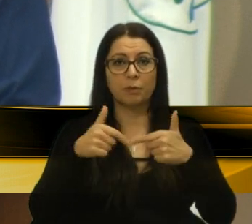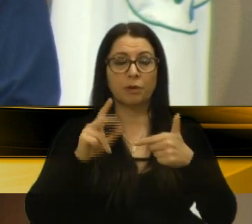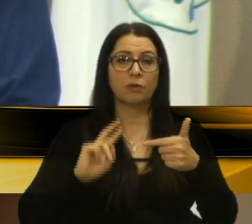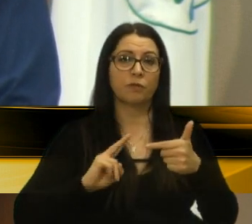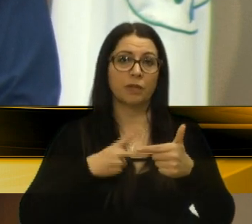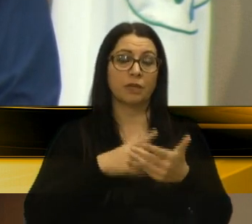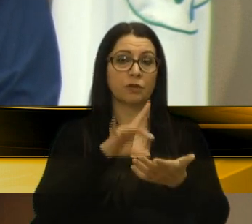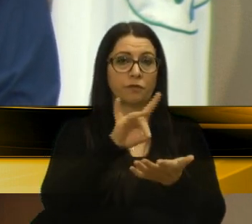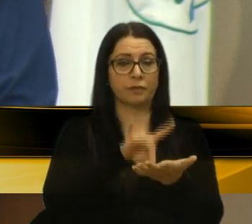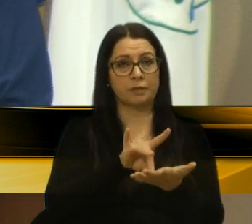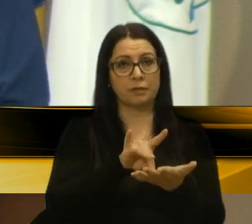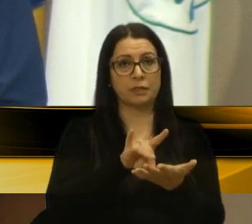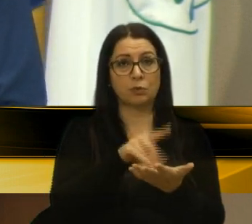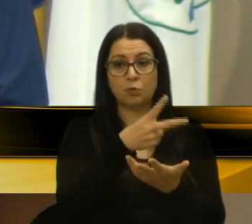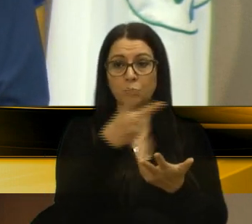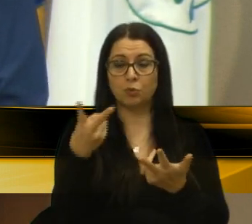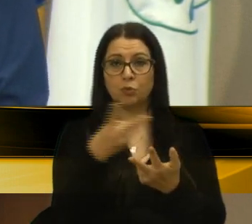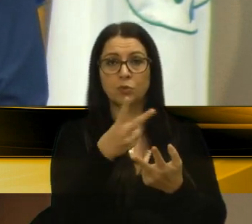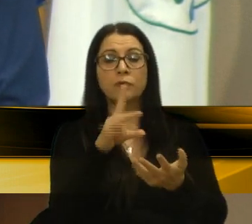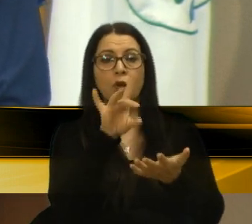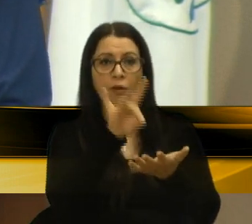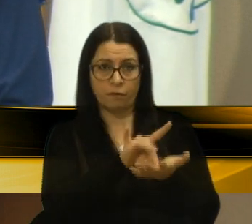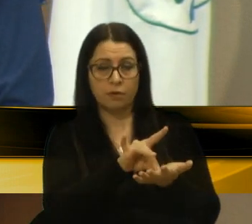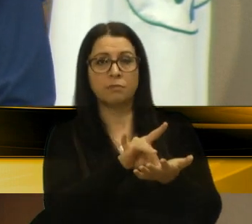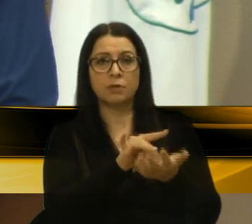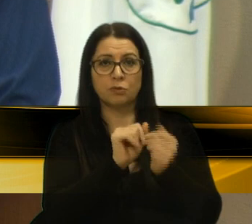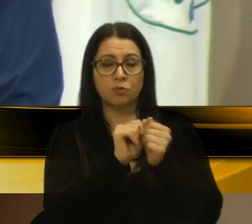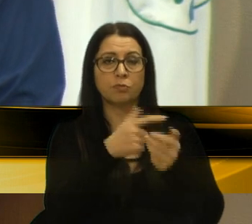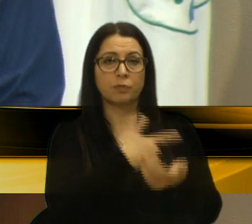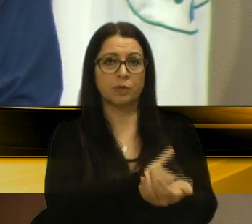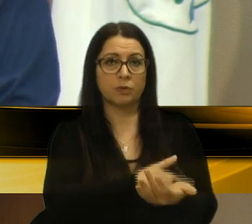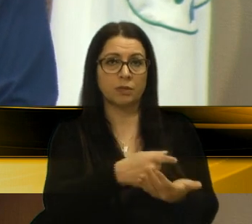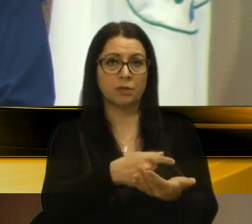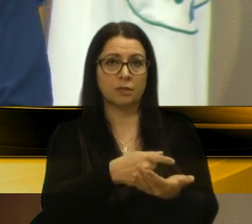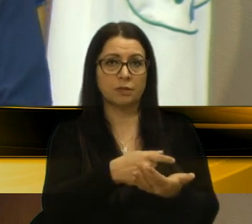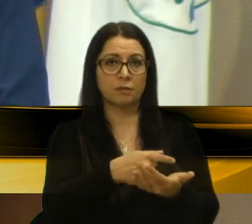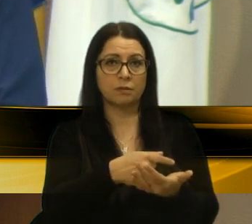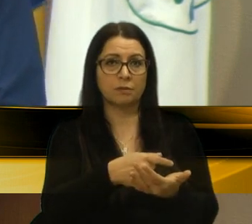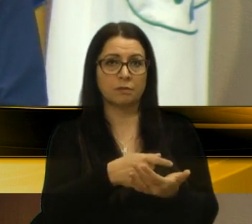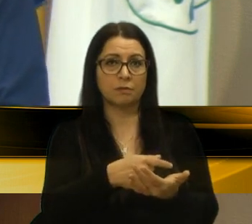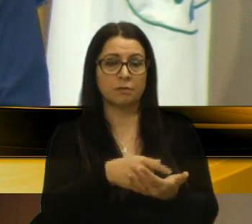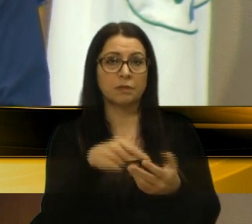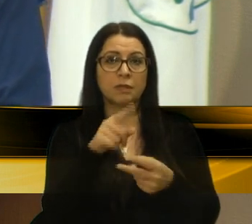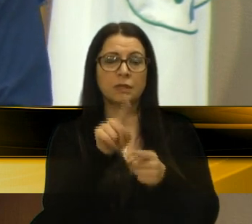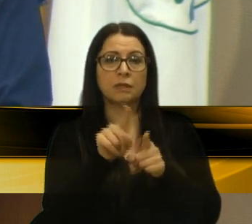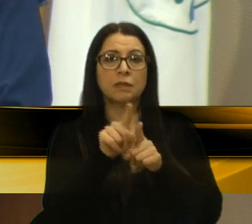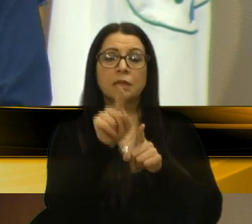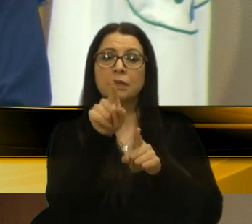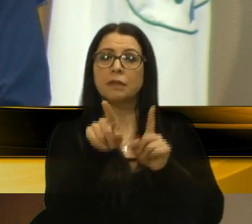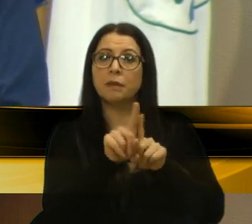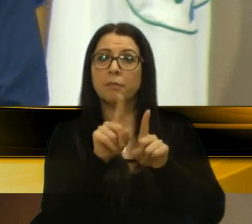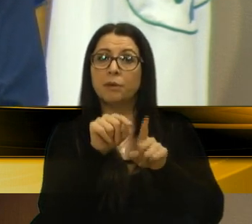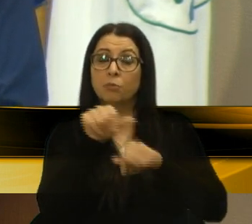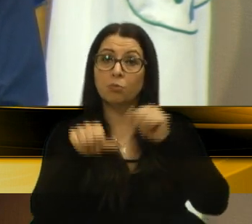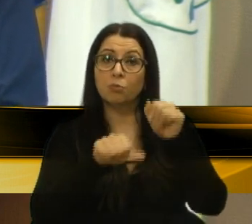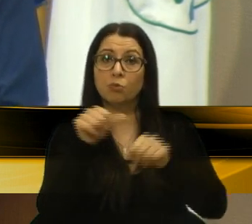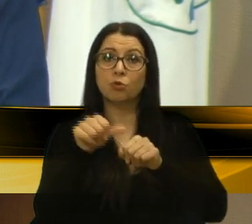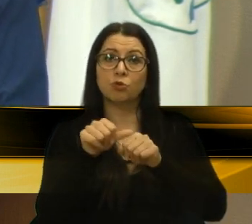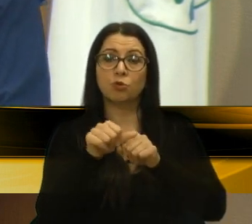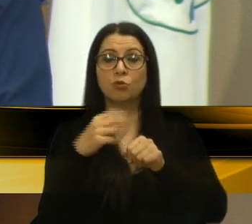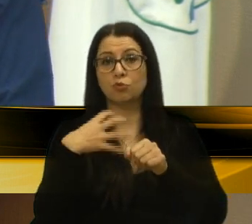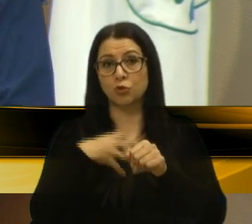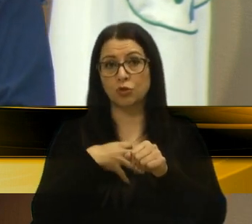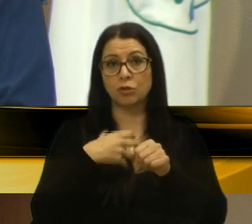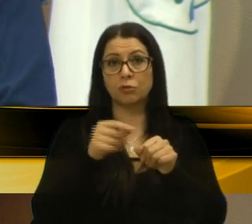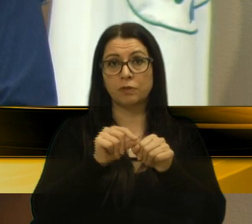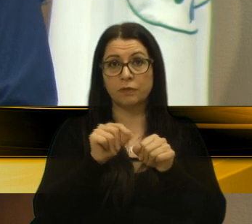Oficial e ambos foram confirmados pelo exame Western Blotting. Até mesmo mudou a forma como